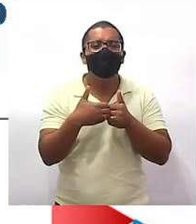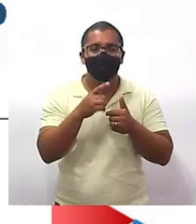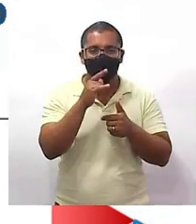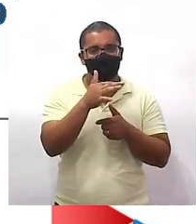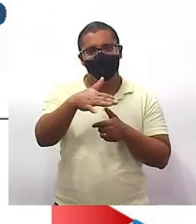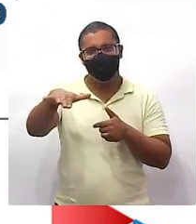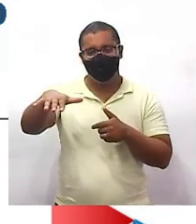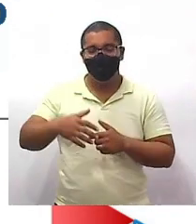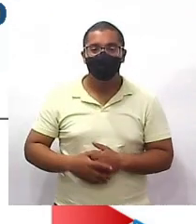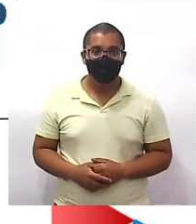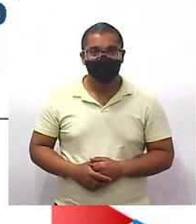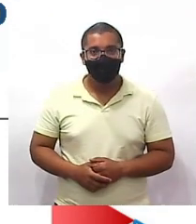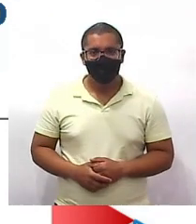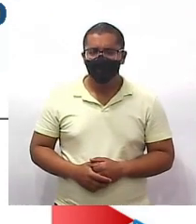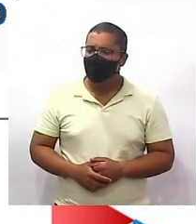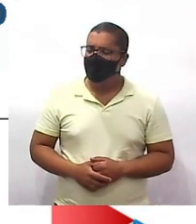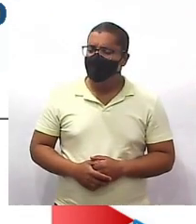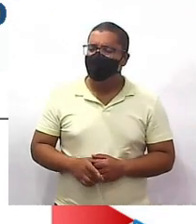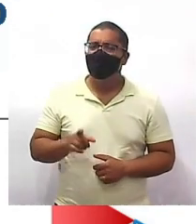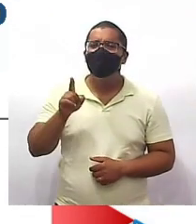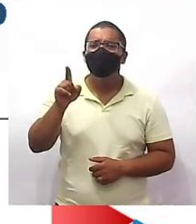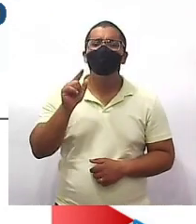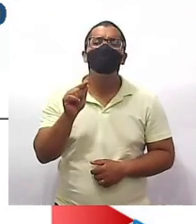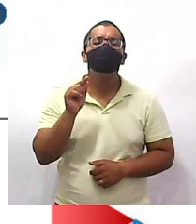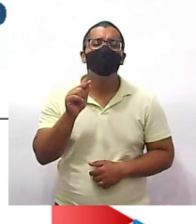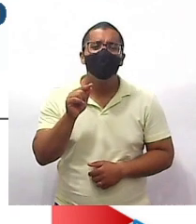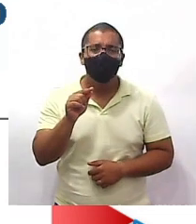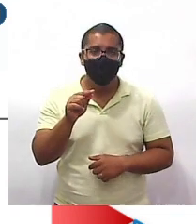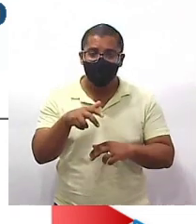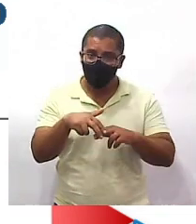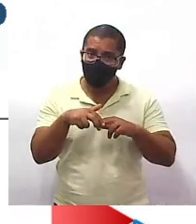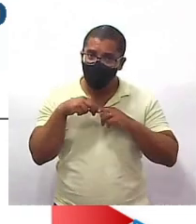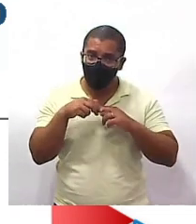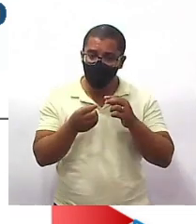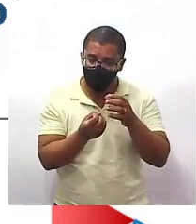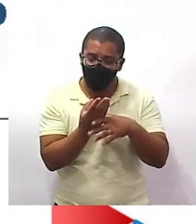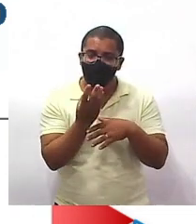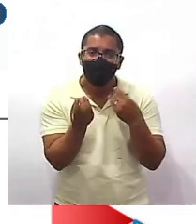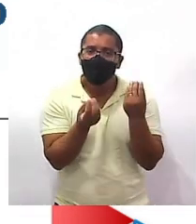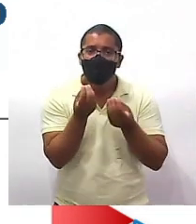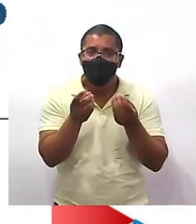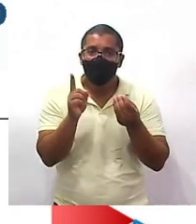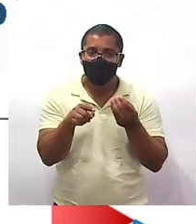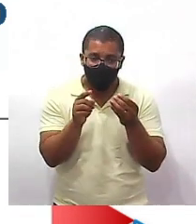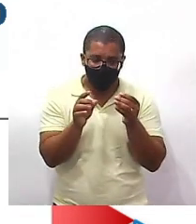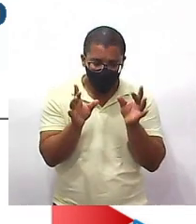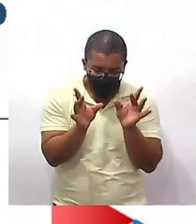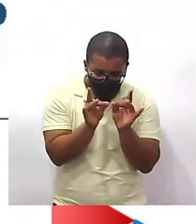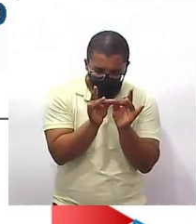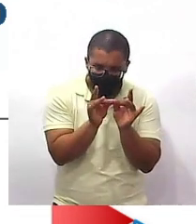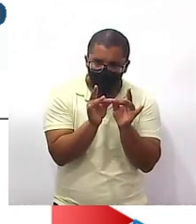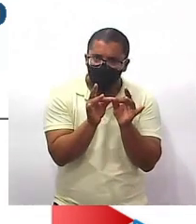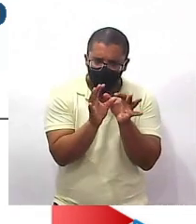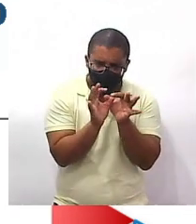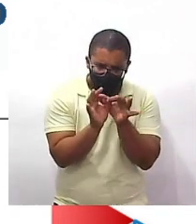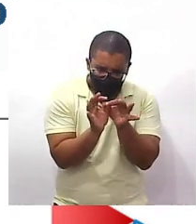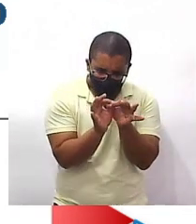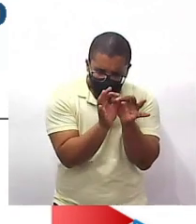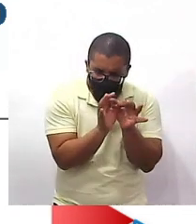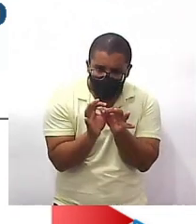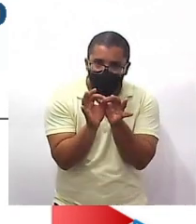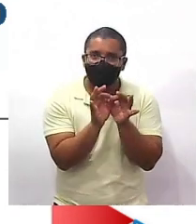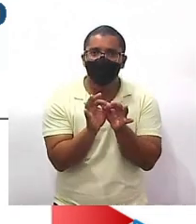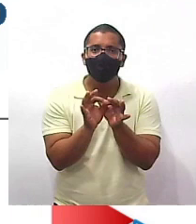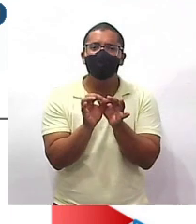Essas rochas aí, elas são formadas a partir de junção. Quando eu falo de junção, eu estou falando